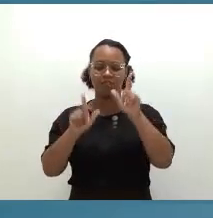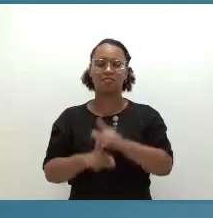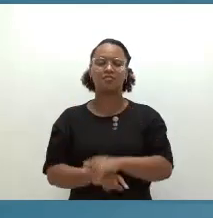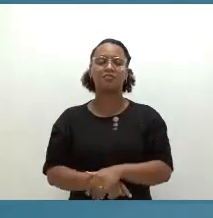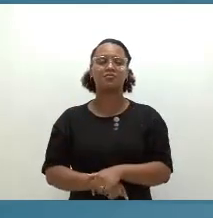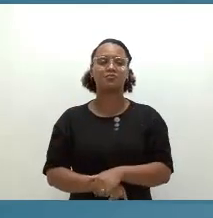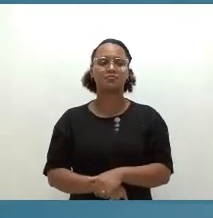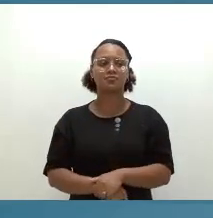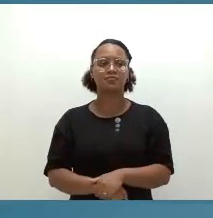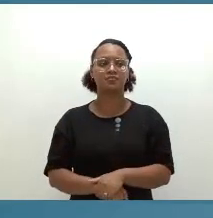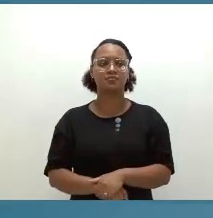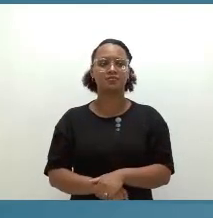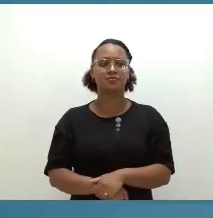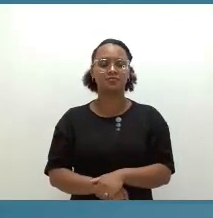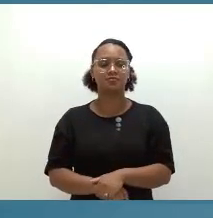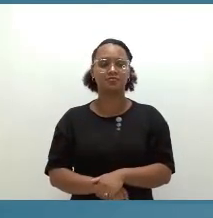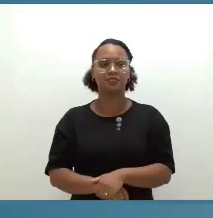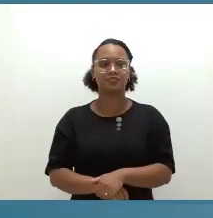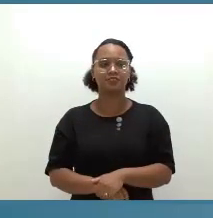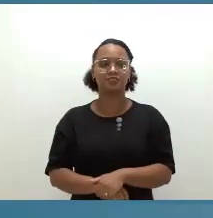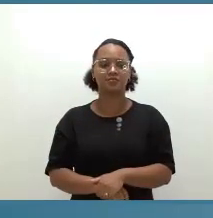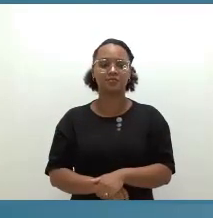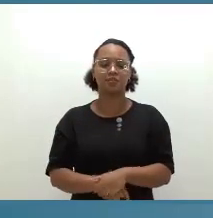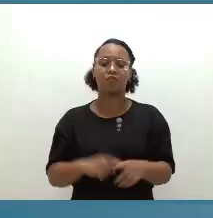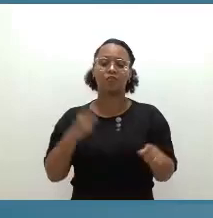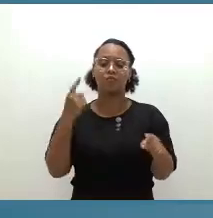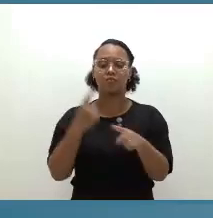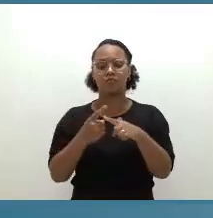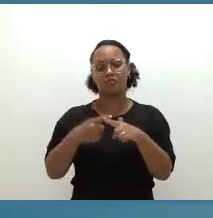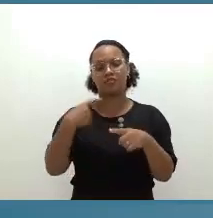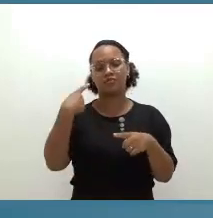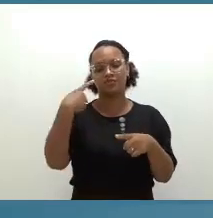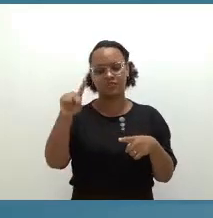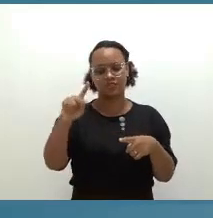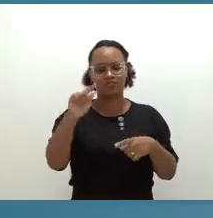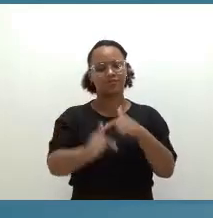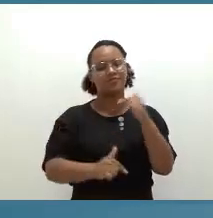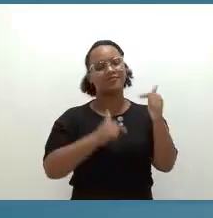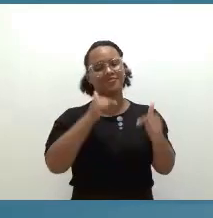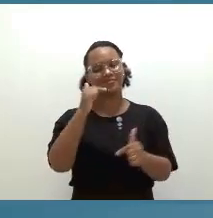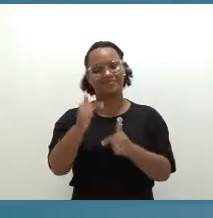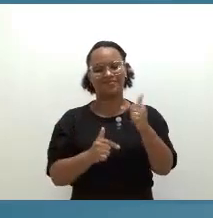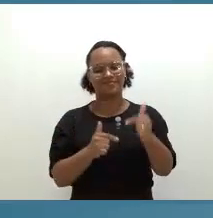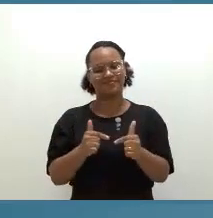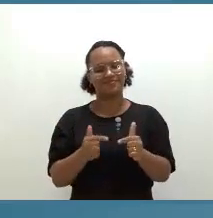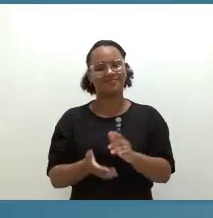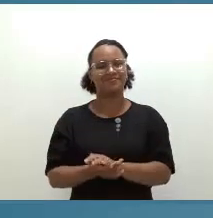com outros. É um equilíbrio ao trabalho de ser com vocês.